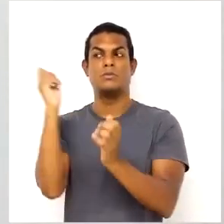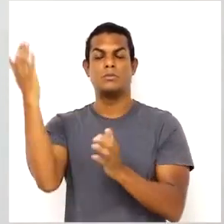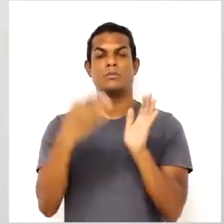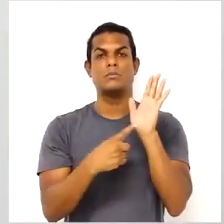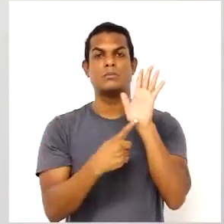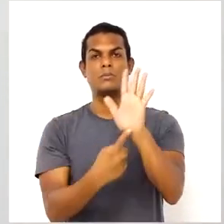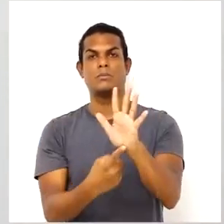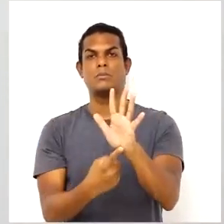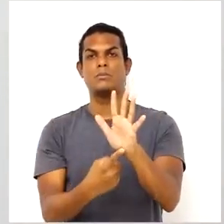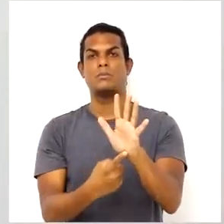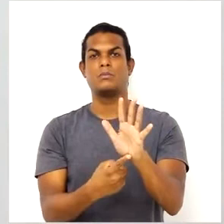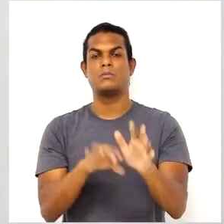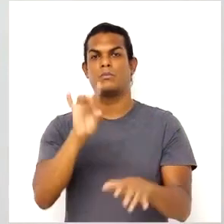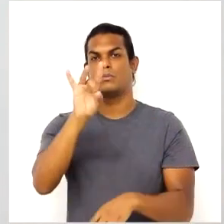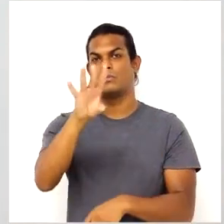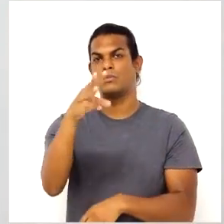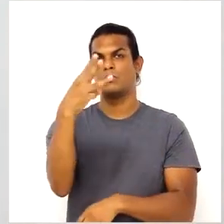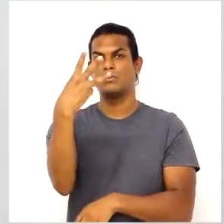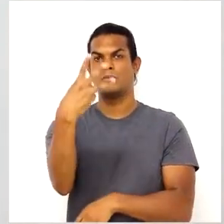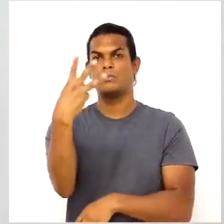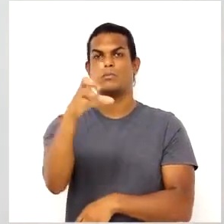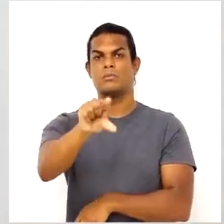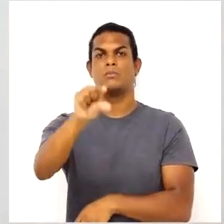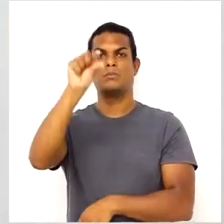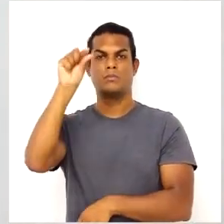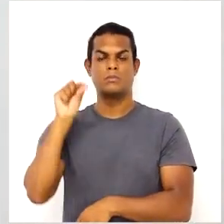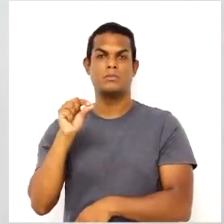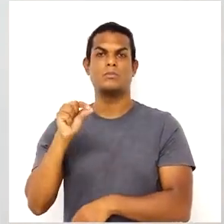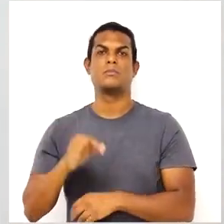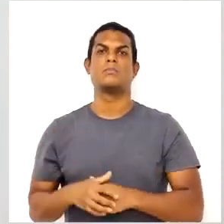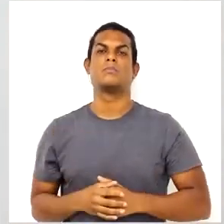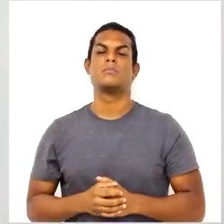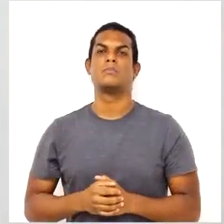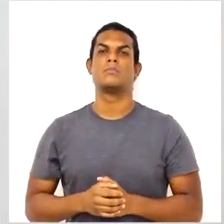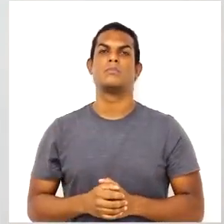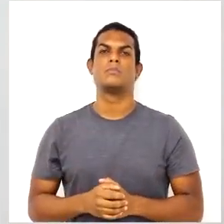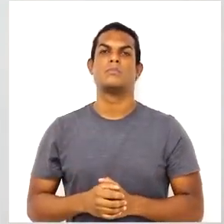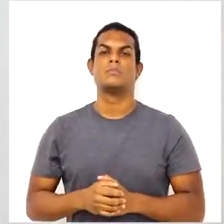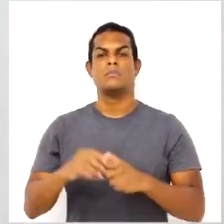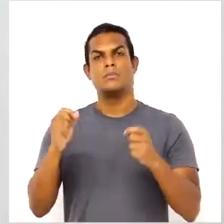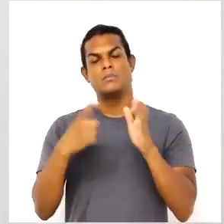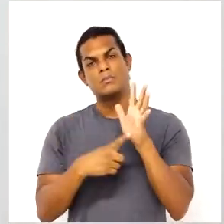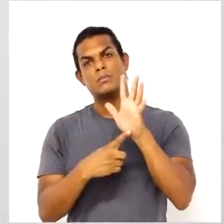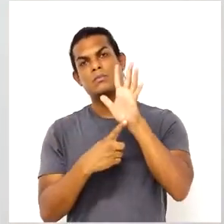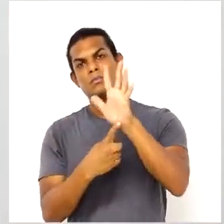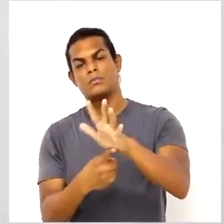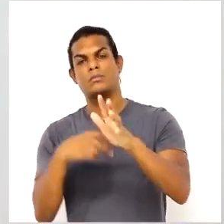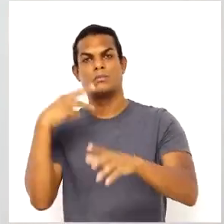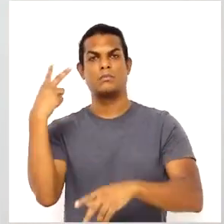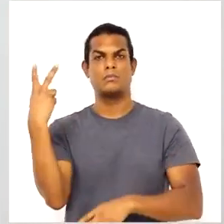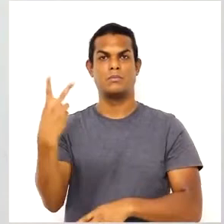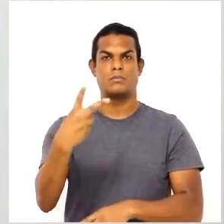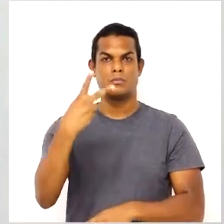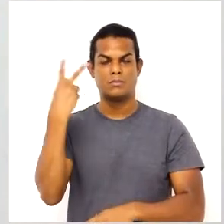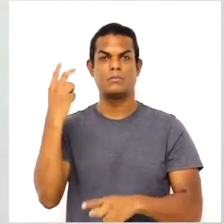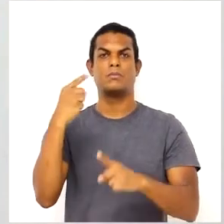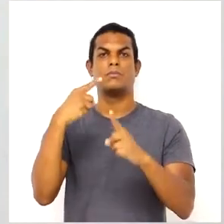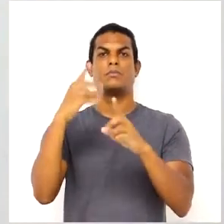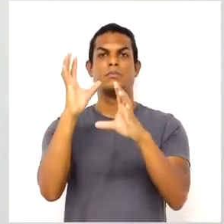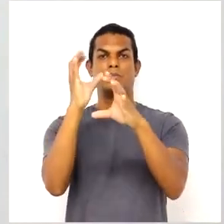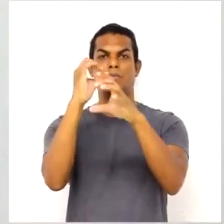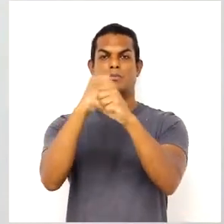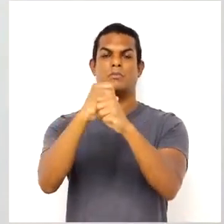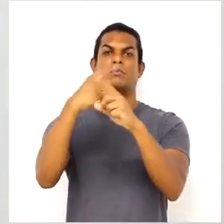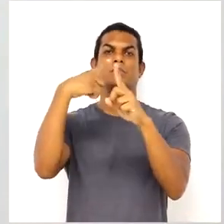de frequência, o terceiro grupo foi selecionado para informar os valores que vai